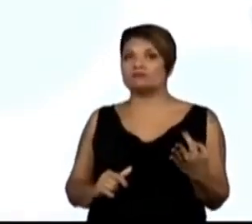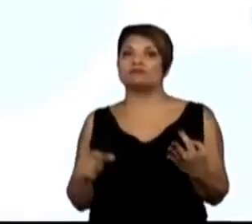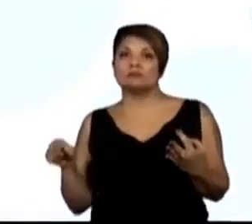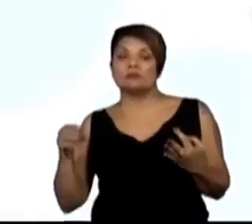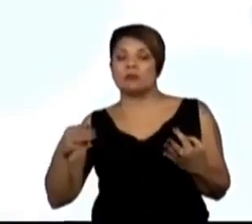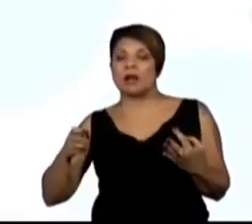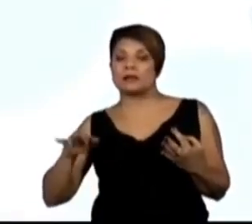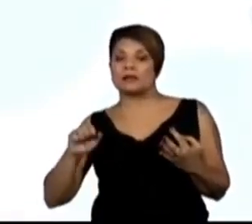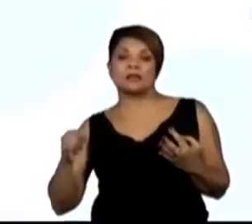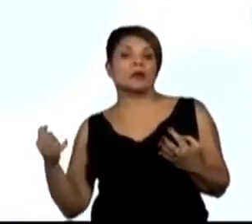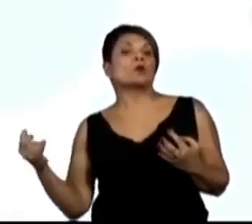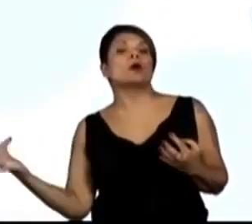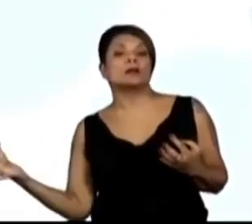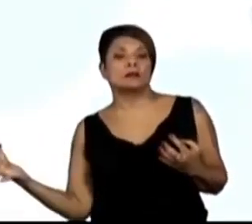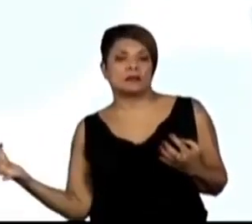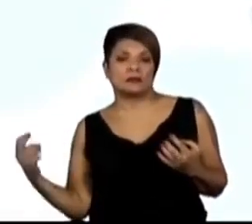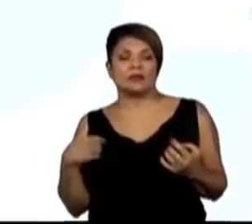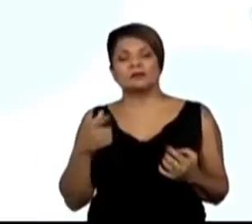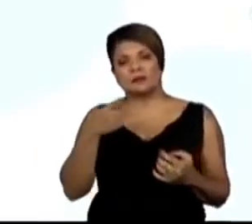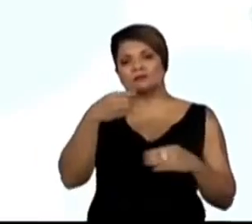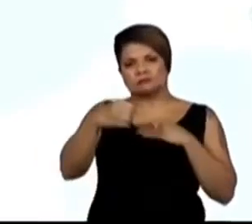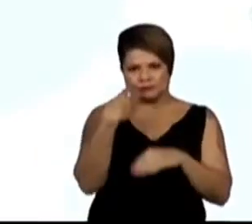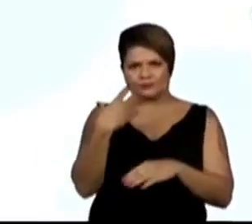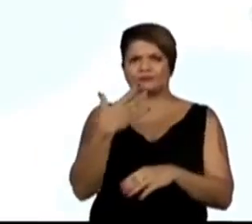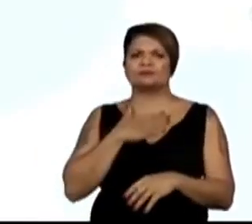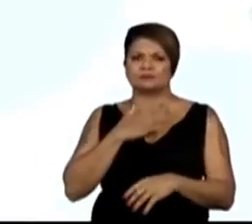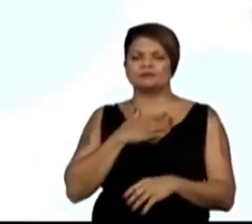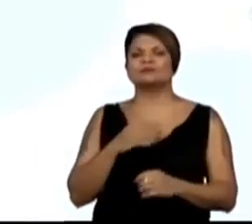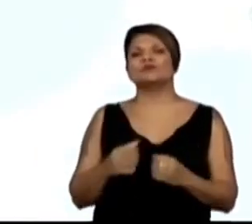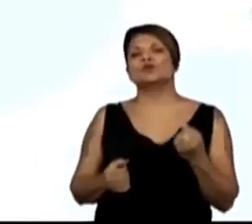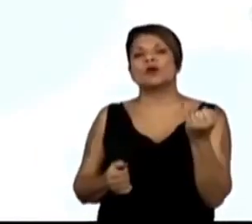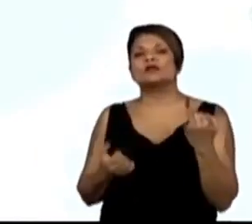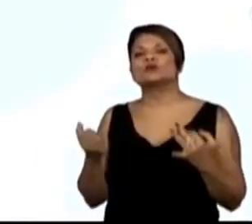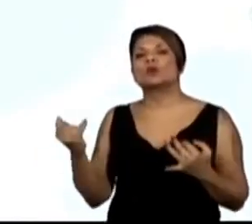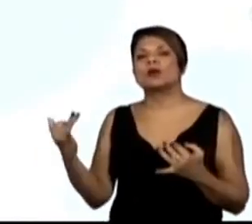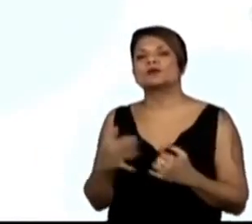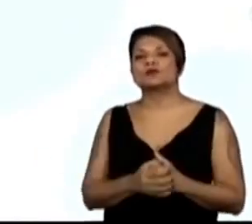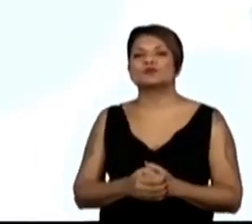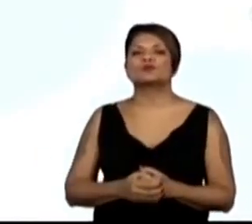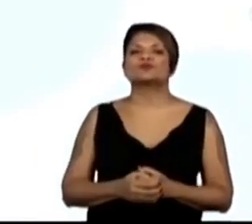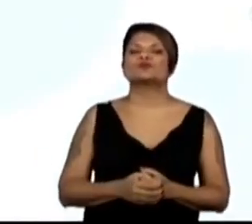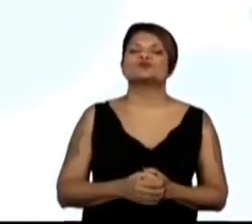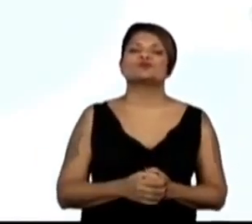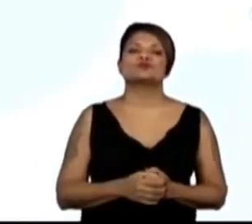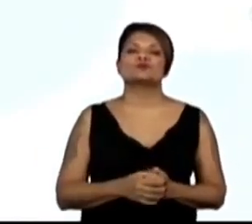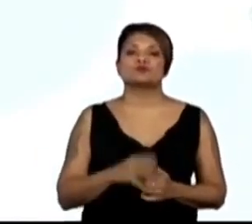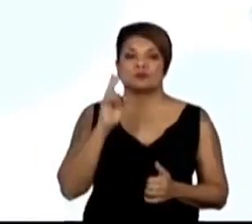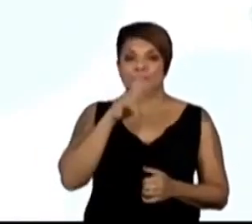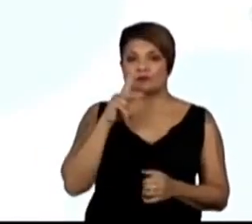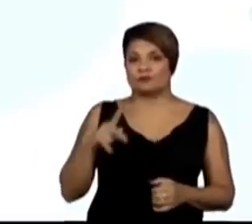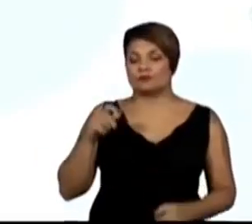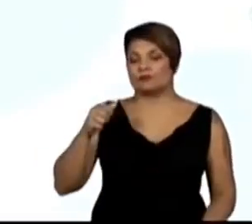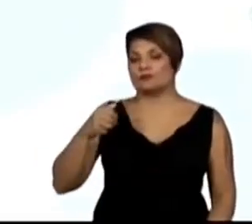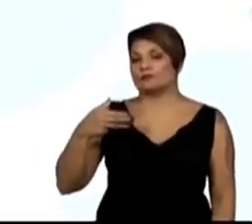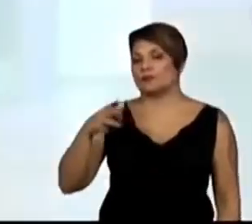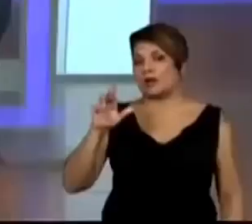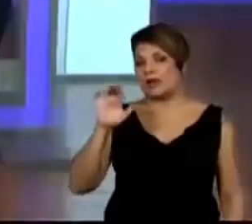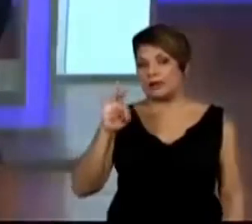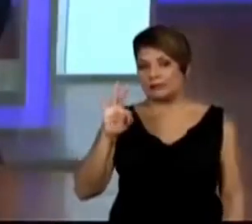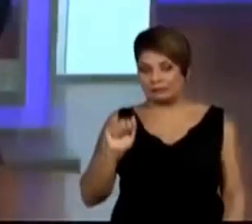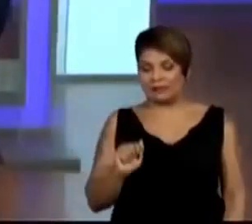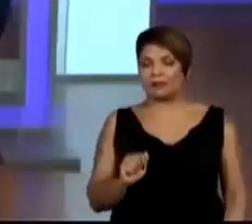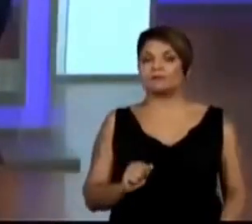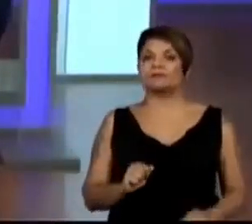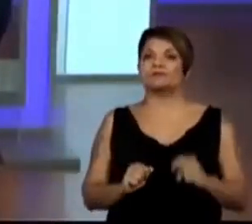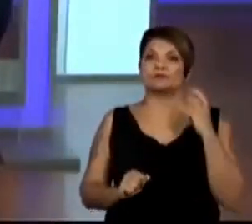juntas? Então, sugiro que vocês me deem um pouquinho, dois números, né? A professora Marta Maria